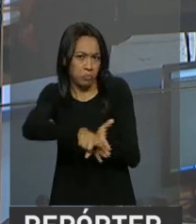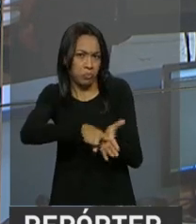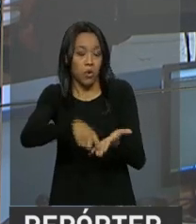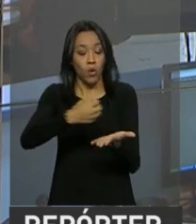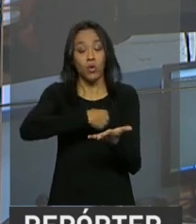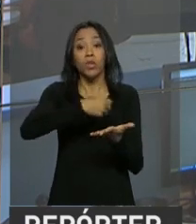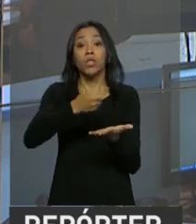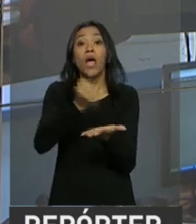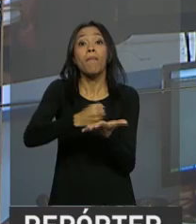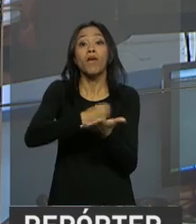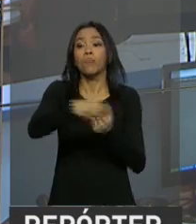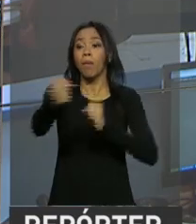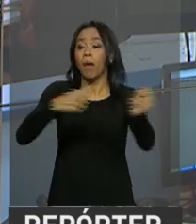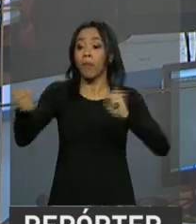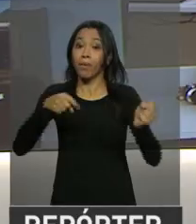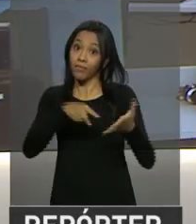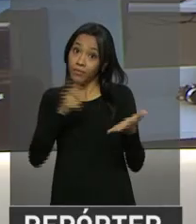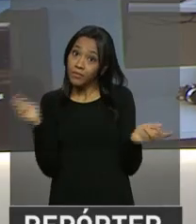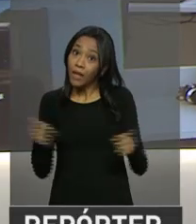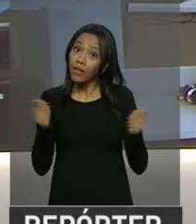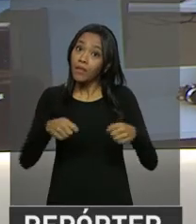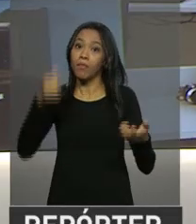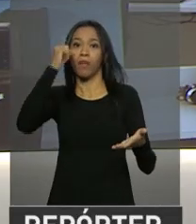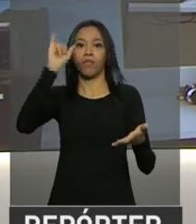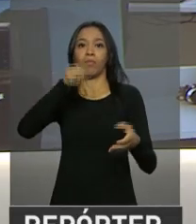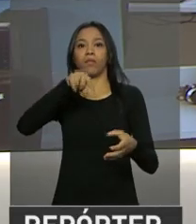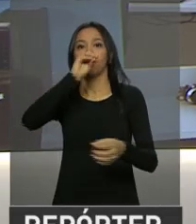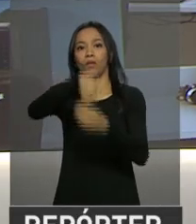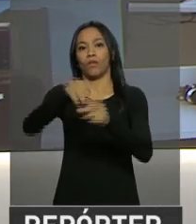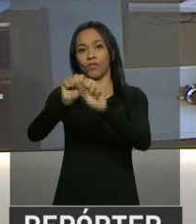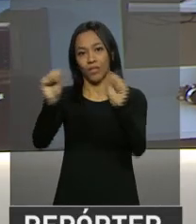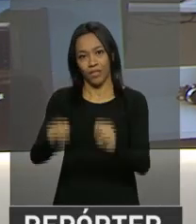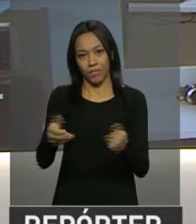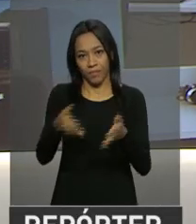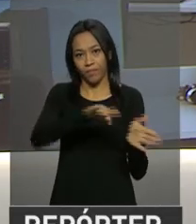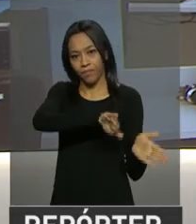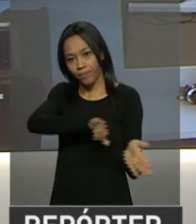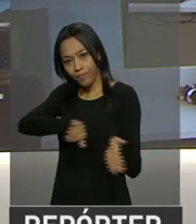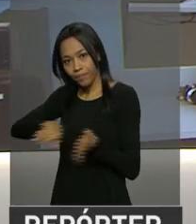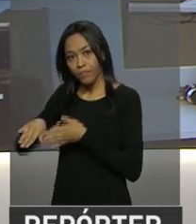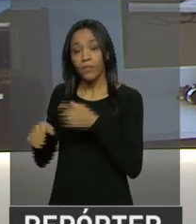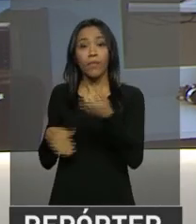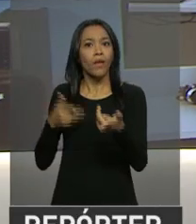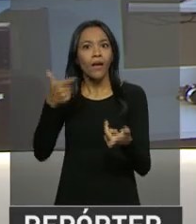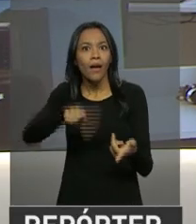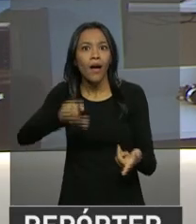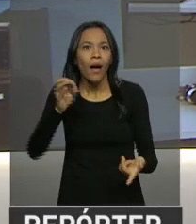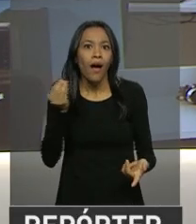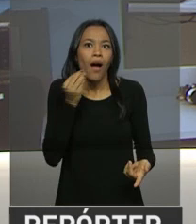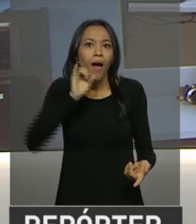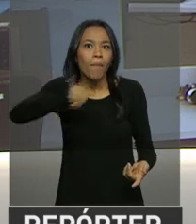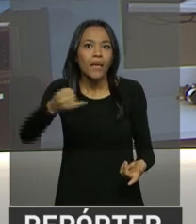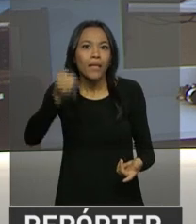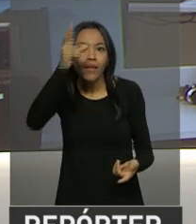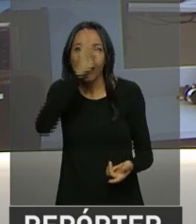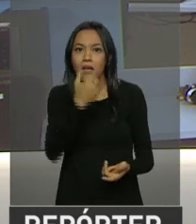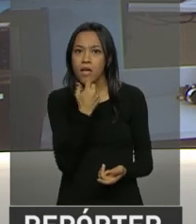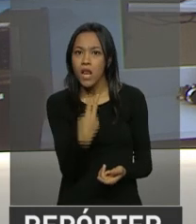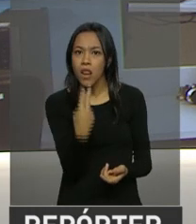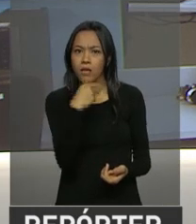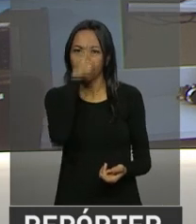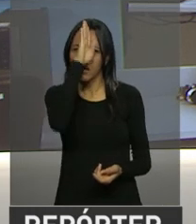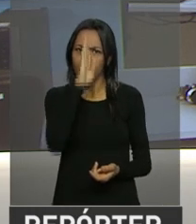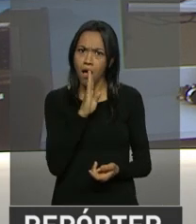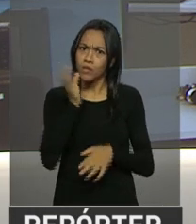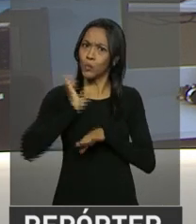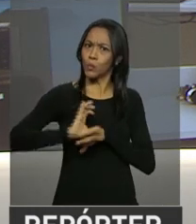inapropriados podem ser evitados mais uma chance para aprender inglês de graça alunos